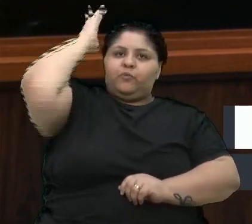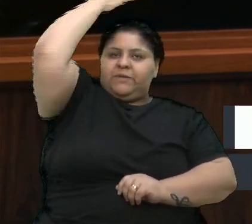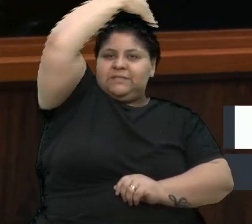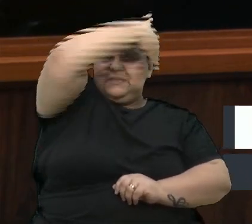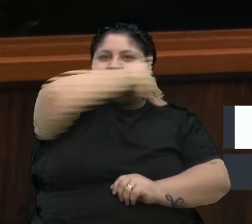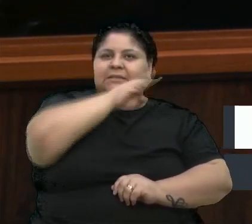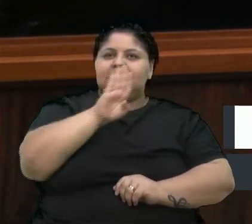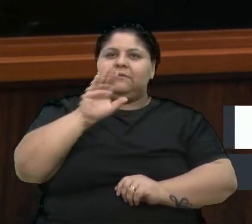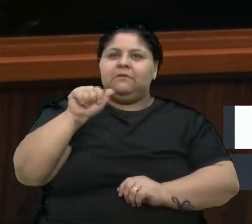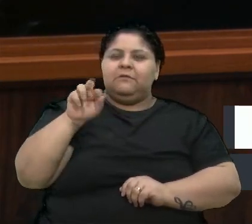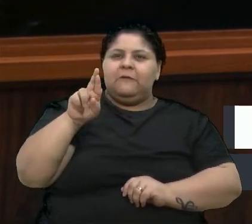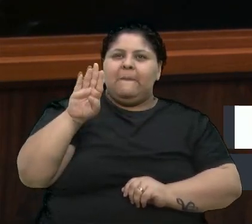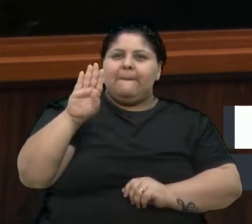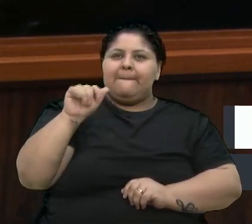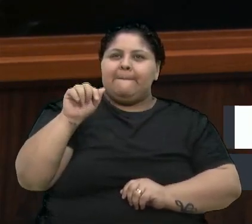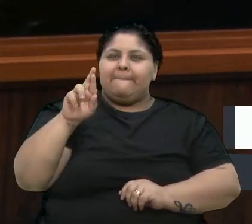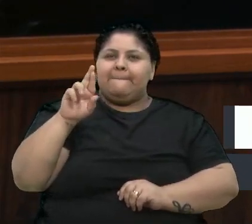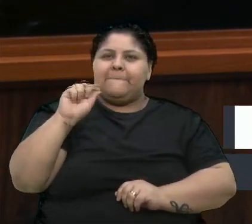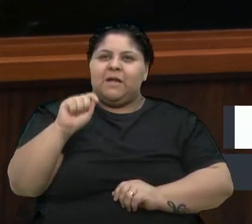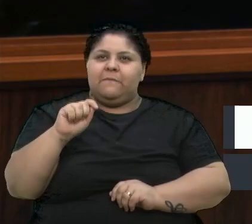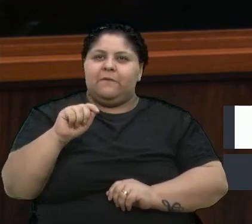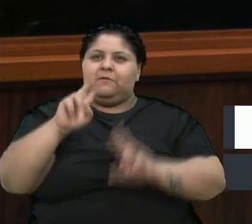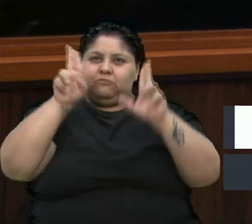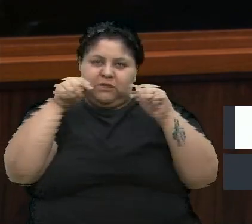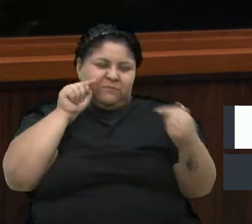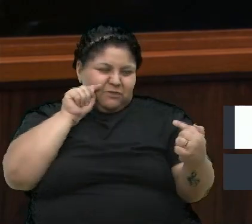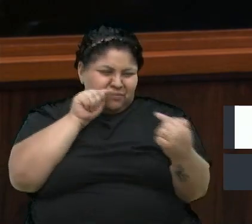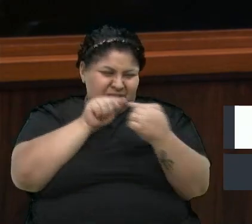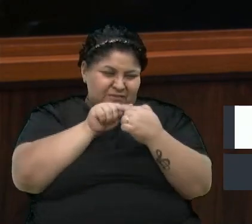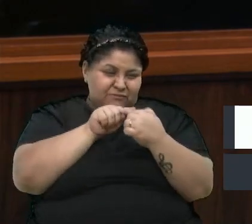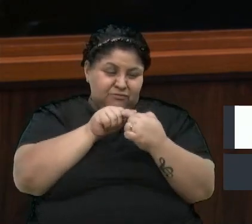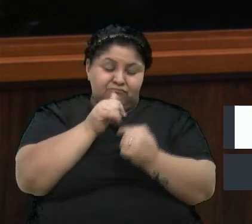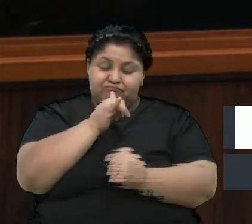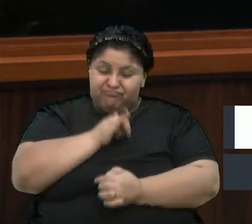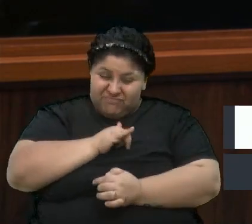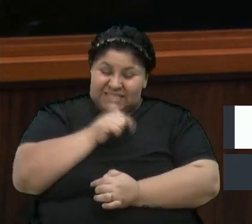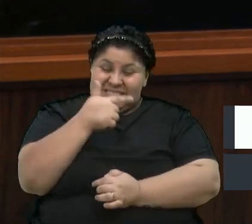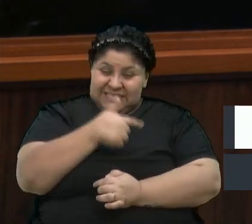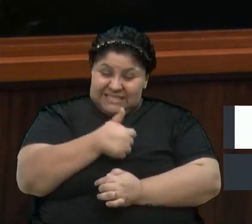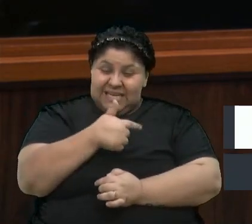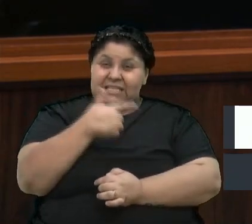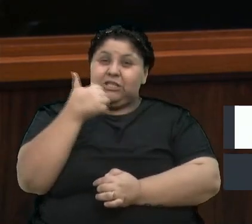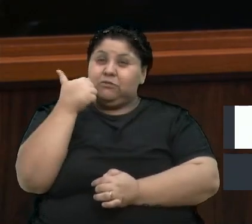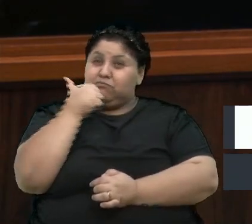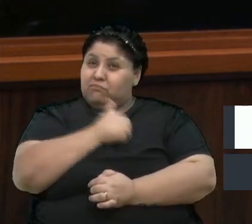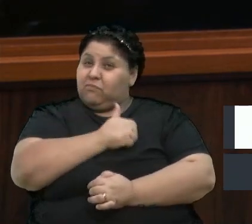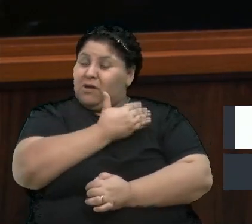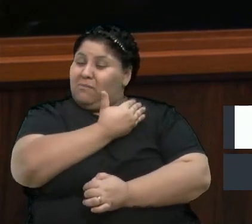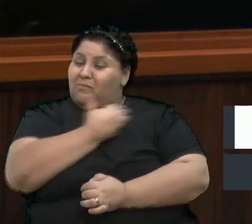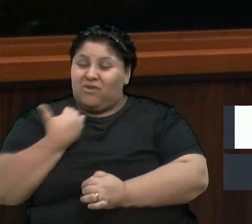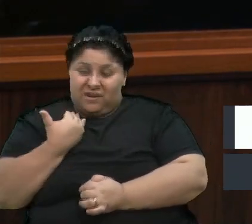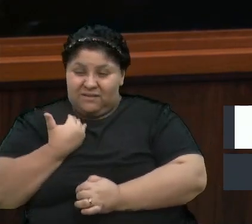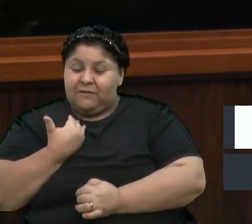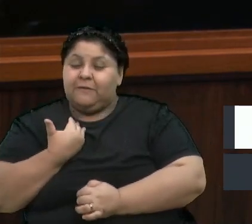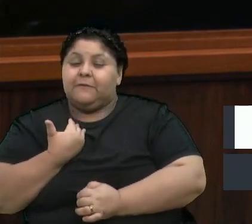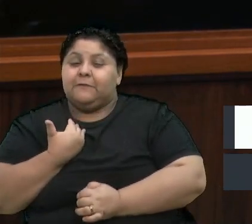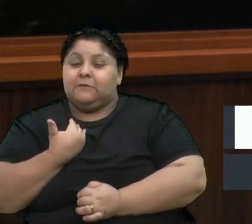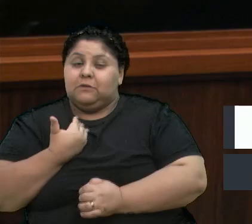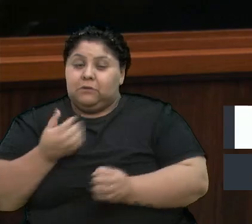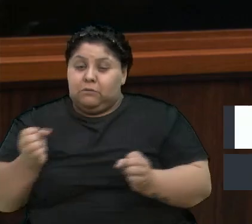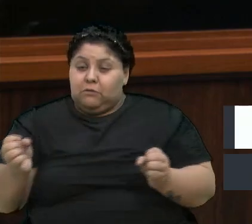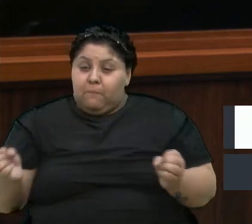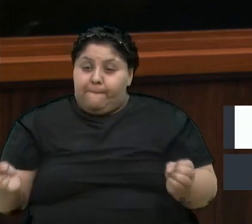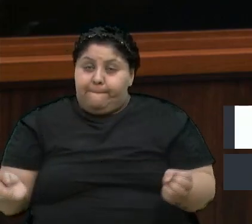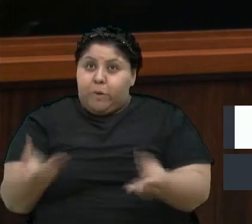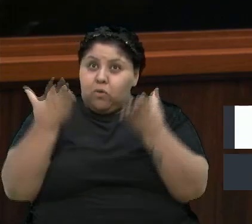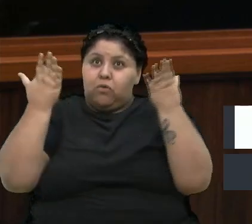momento específico e triste, onde 7 mulheres acabaram perdendo a vida na explosão da